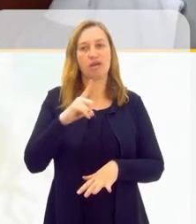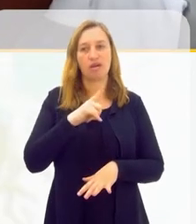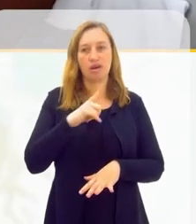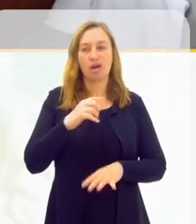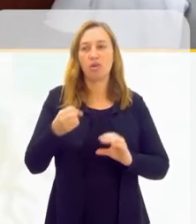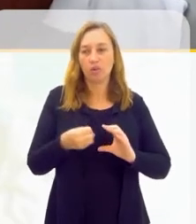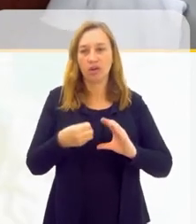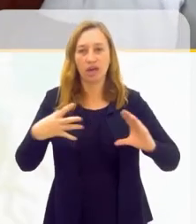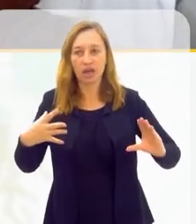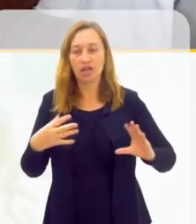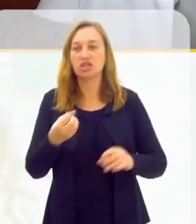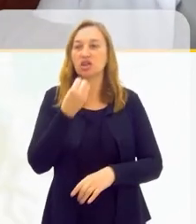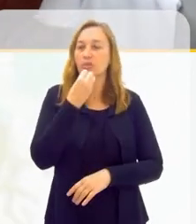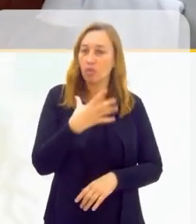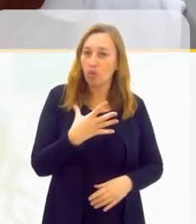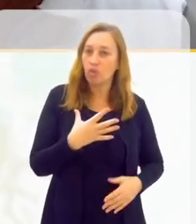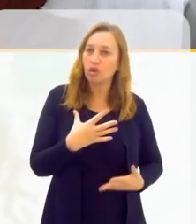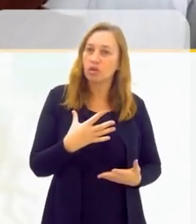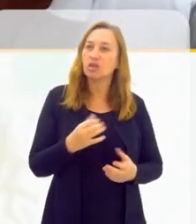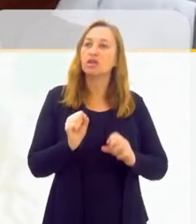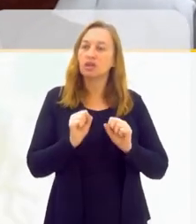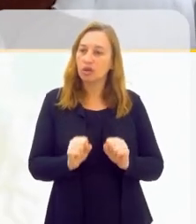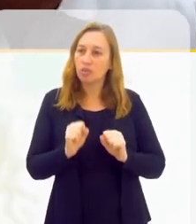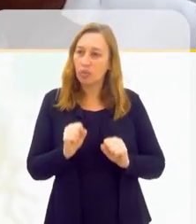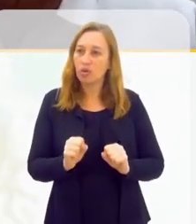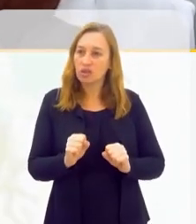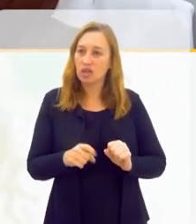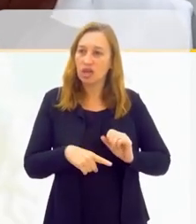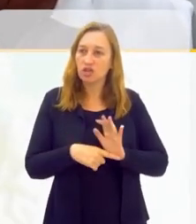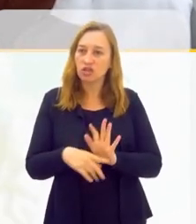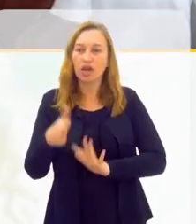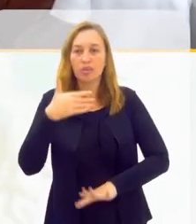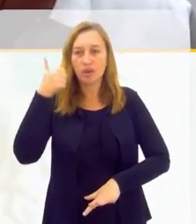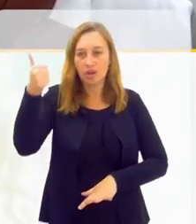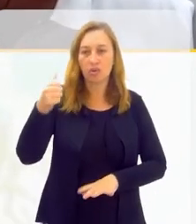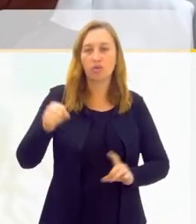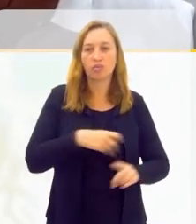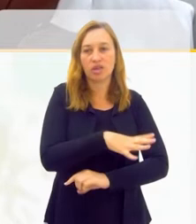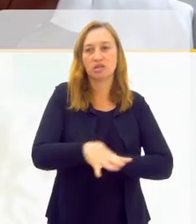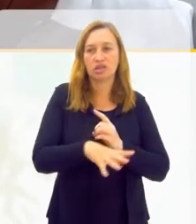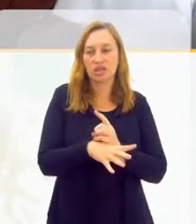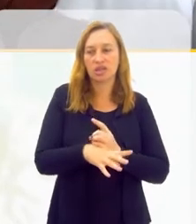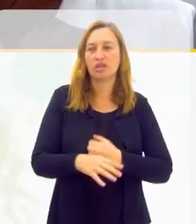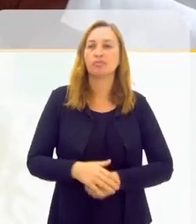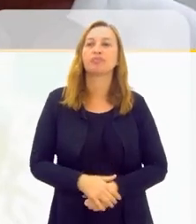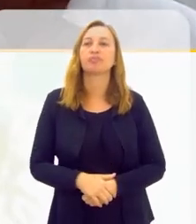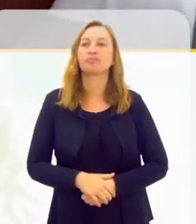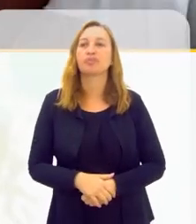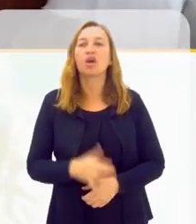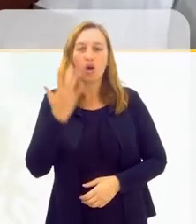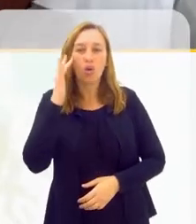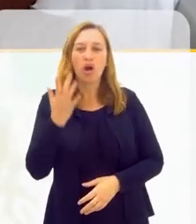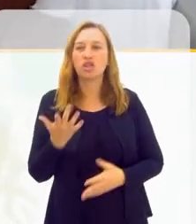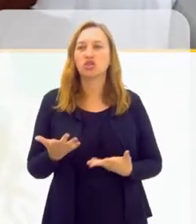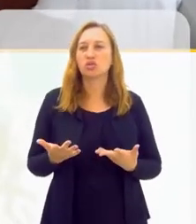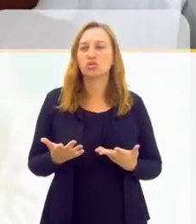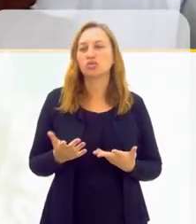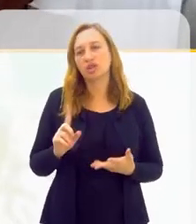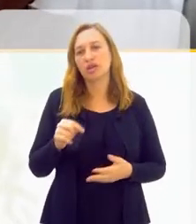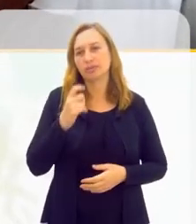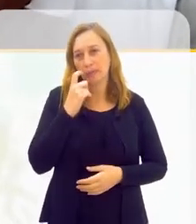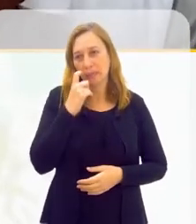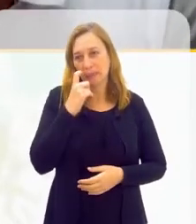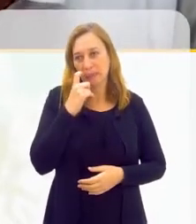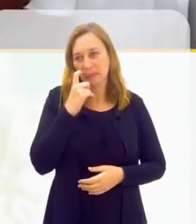uma característica positiva e que a possa preparar melhor para aquilo que é a sociedade lá fora. Portanto, eu acho Sim. que é muito